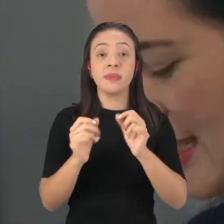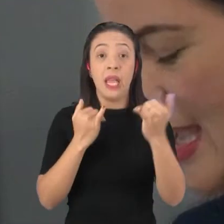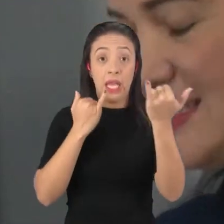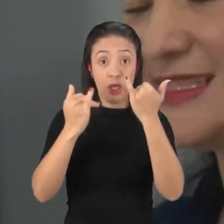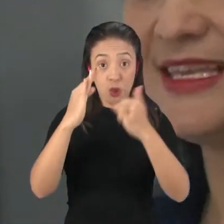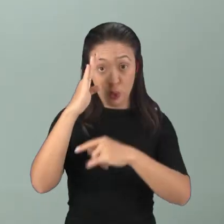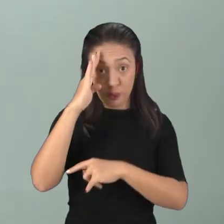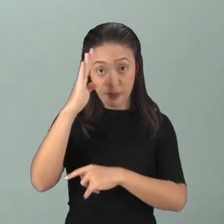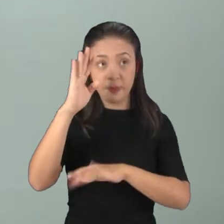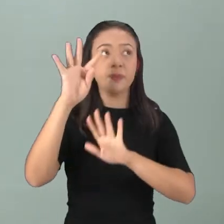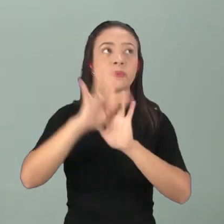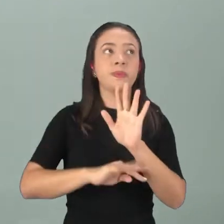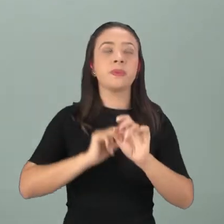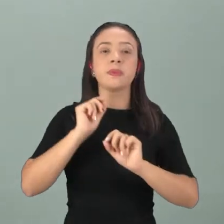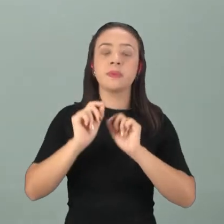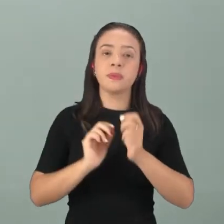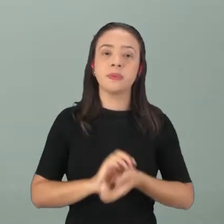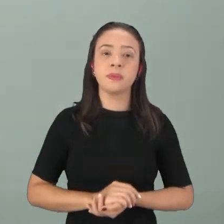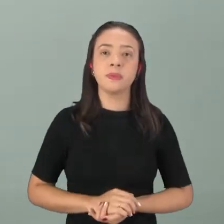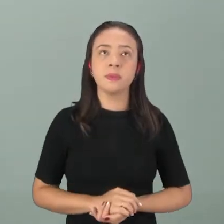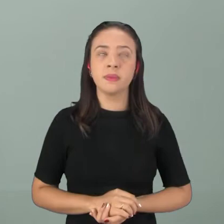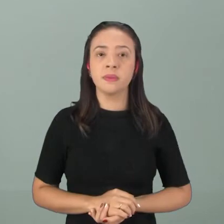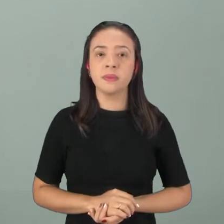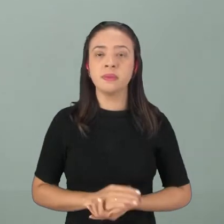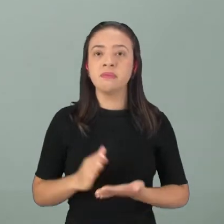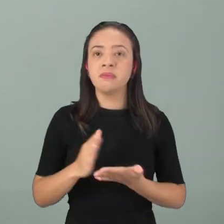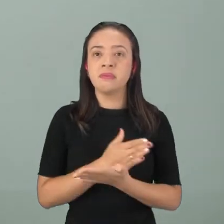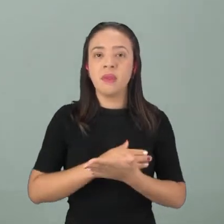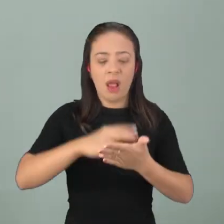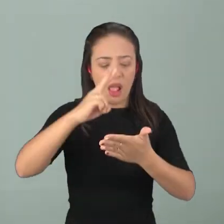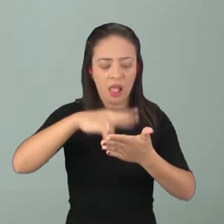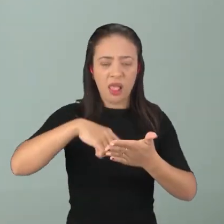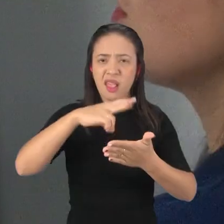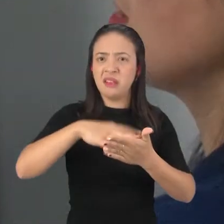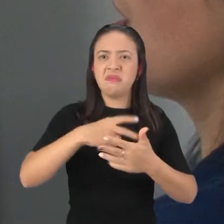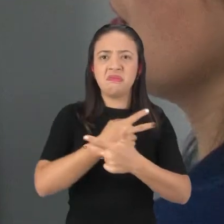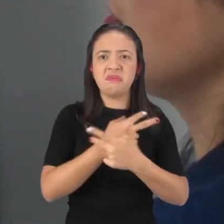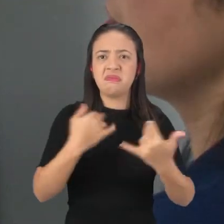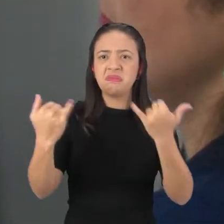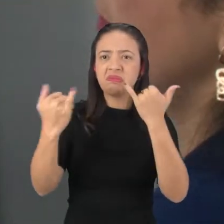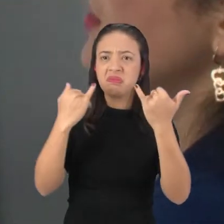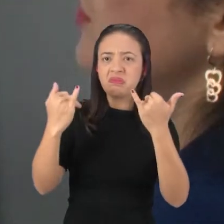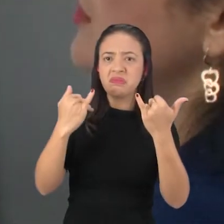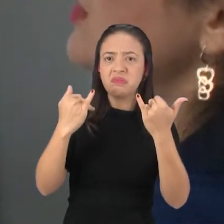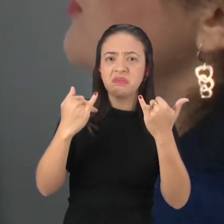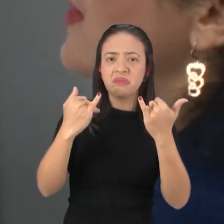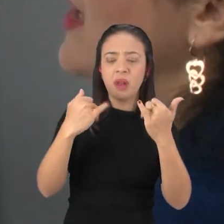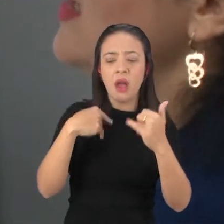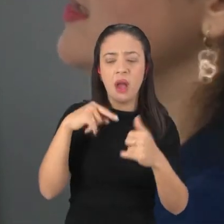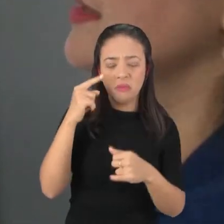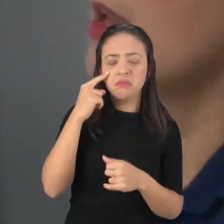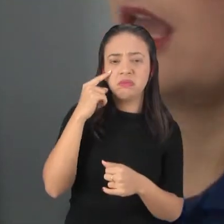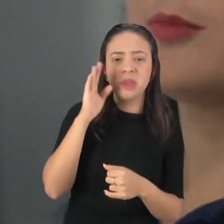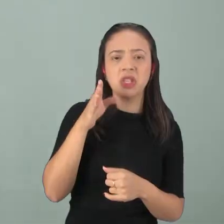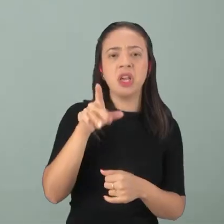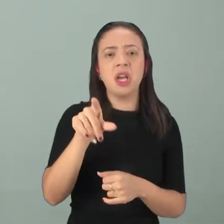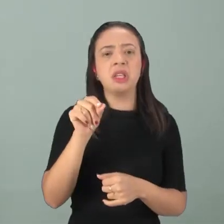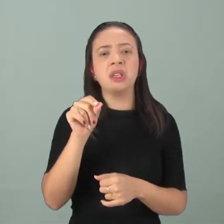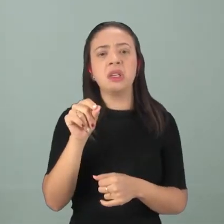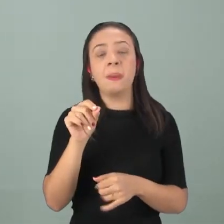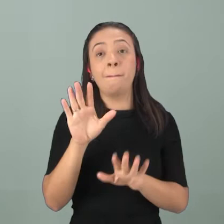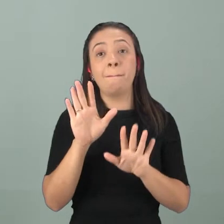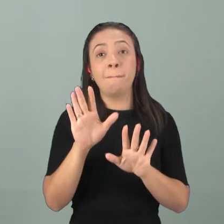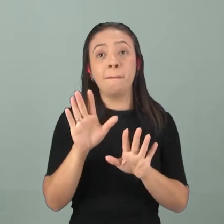seja, a ideia central do texto, tá? Às vezes a gente lê várias informações, isso aqui fala sobre o texto, eu vou marcar esse.